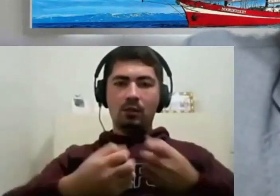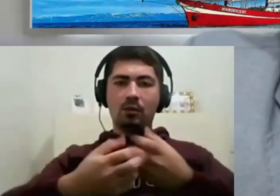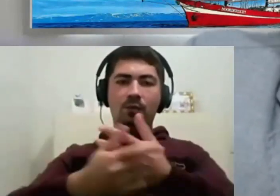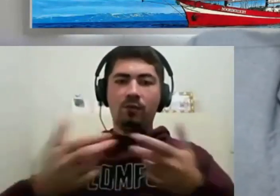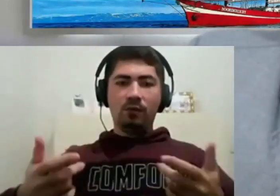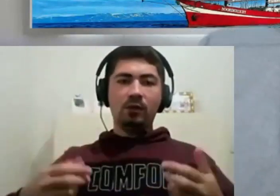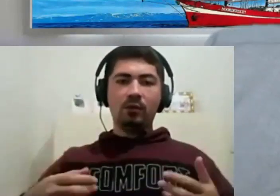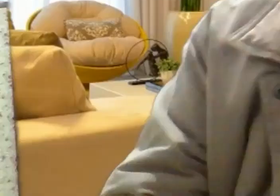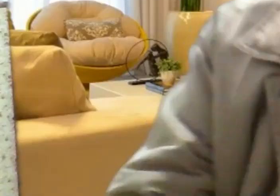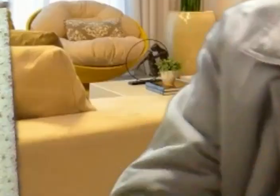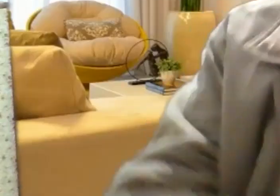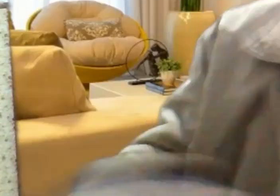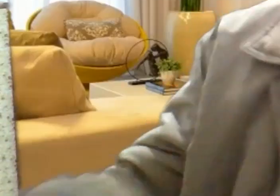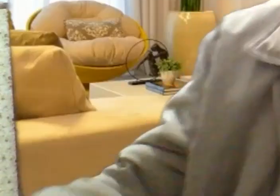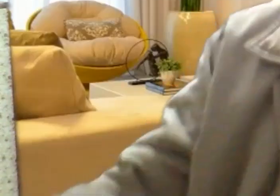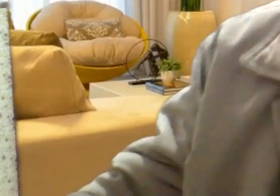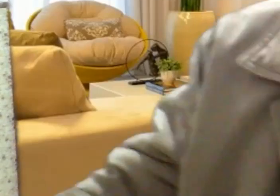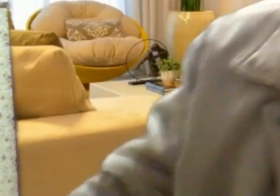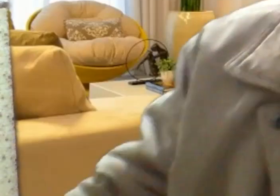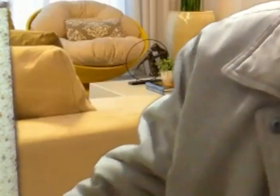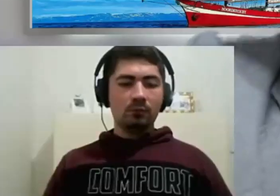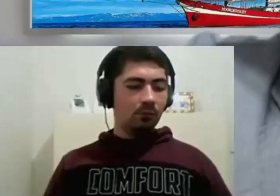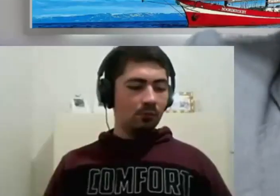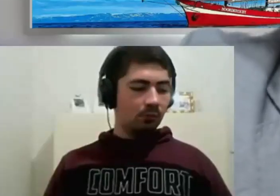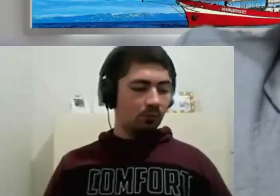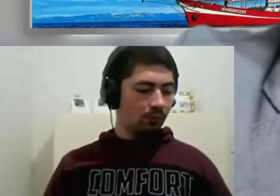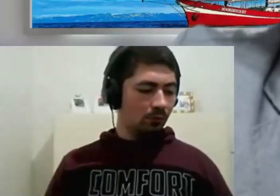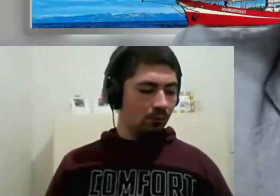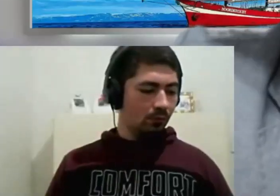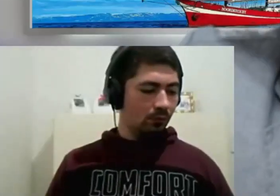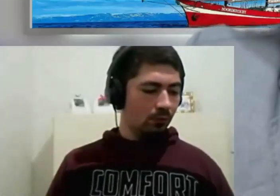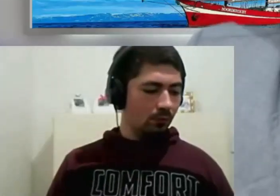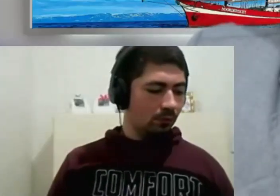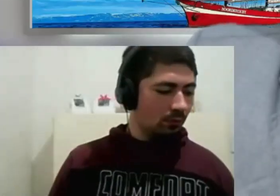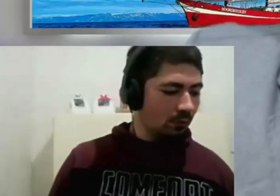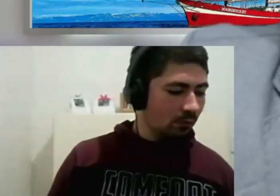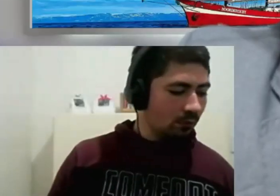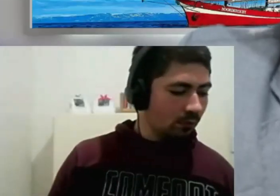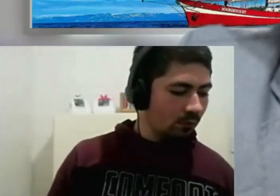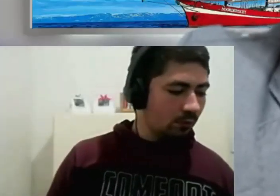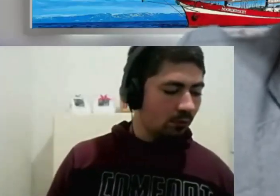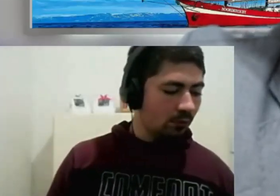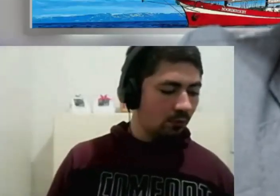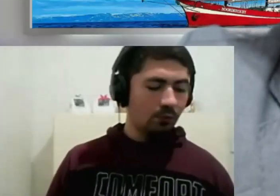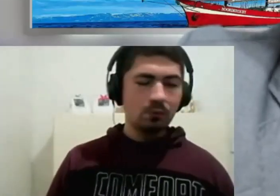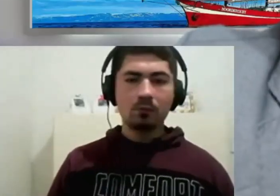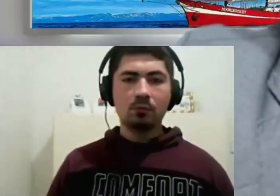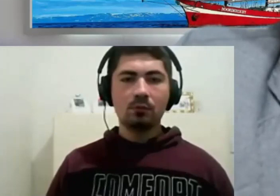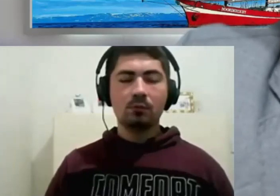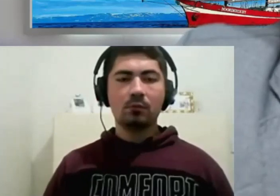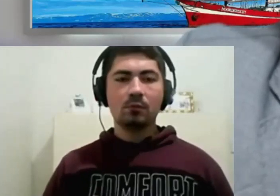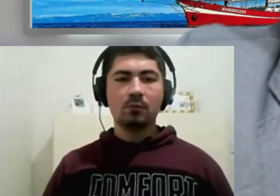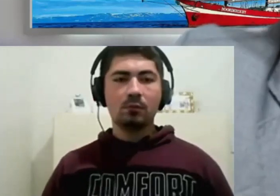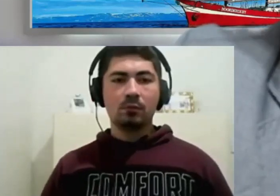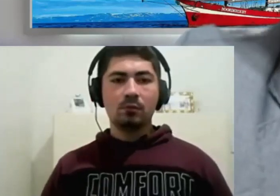participação. Eu que agradeço. Obrigada. Aí, então, mais um ganhador. Temos mais. Daqui a pouquinho, nós vamos ter o sorteio de 50 vouchers